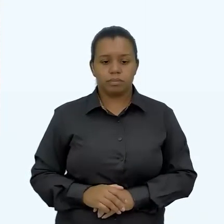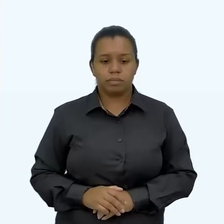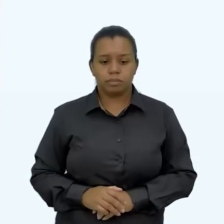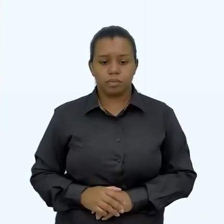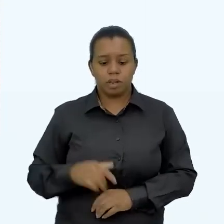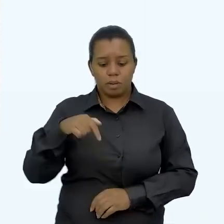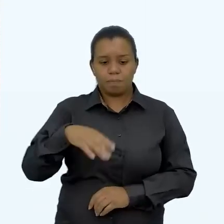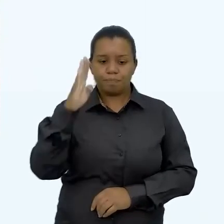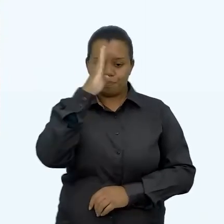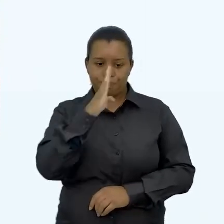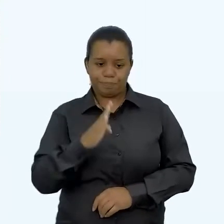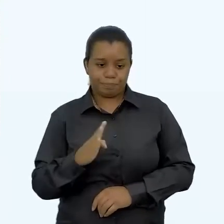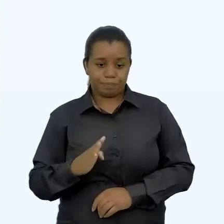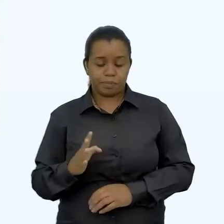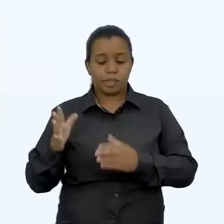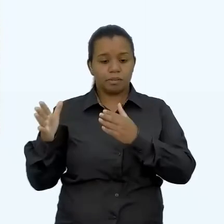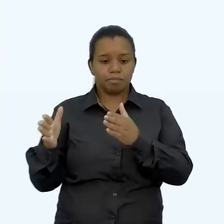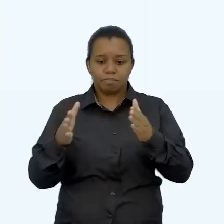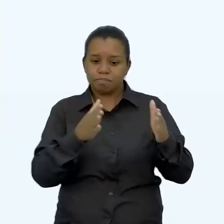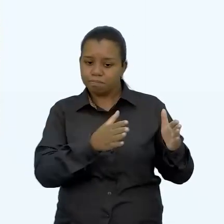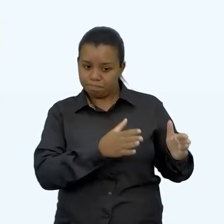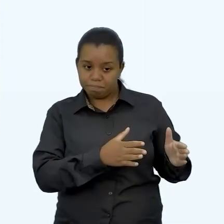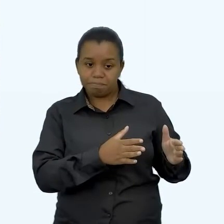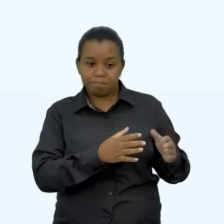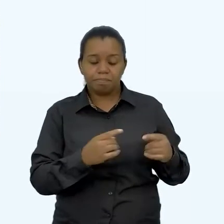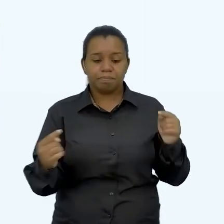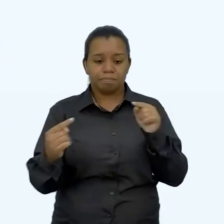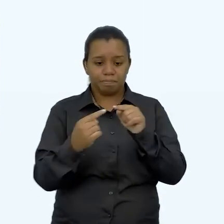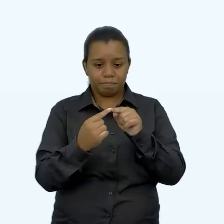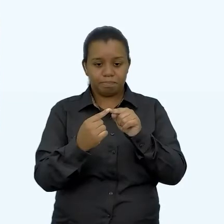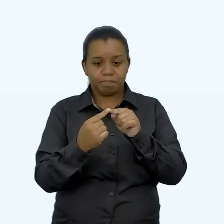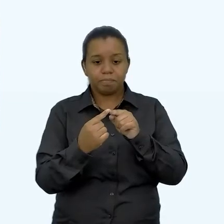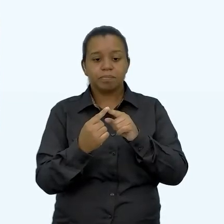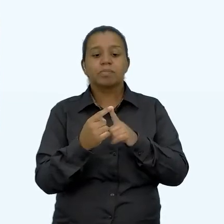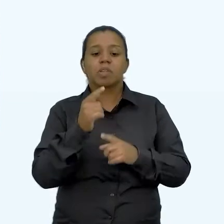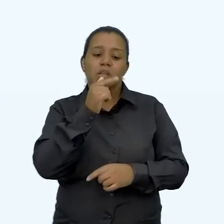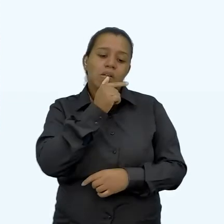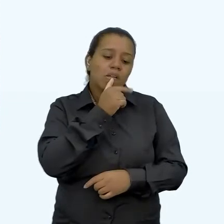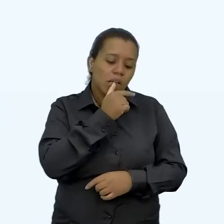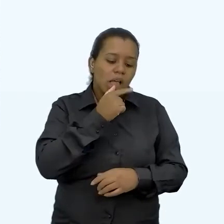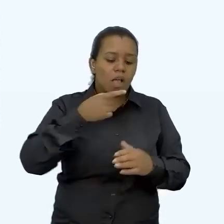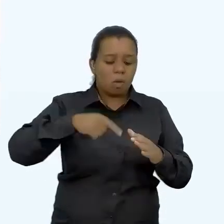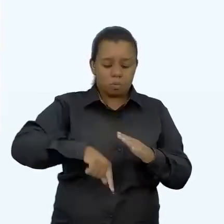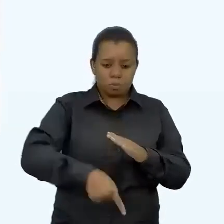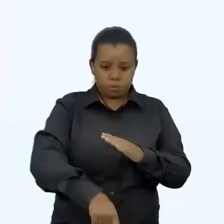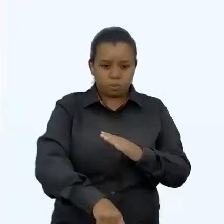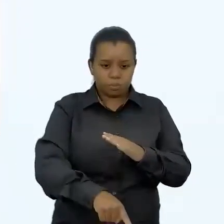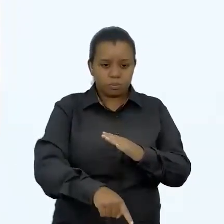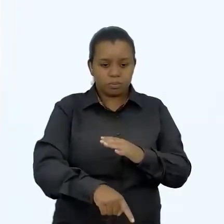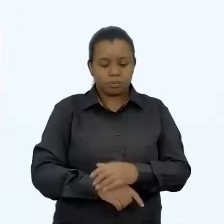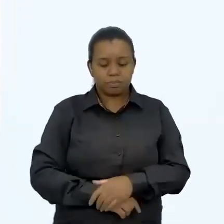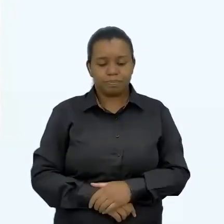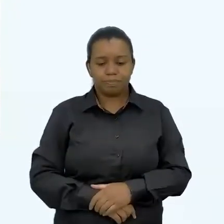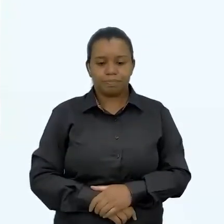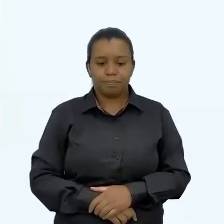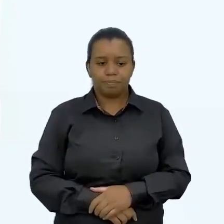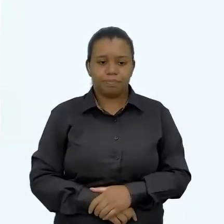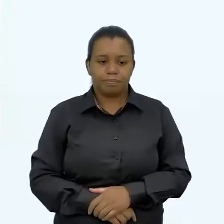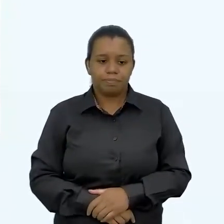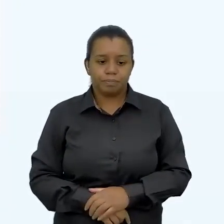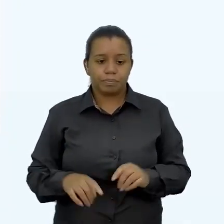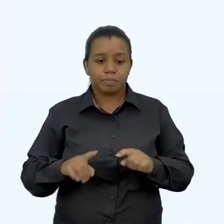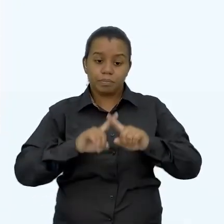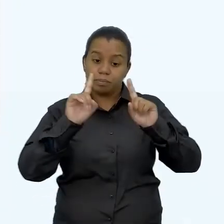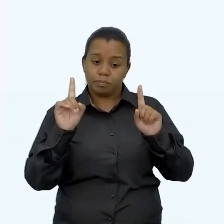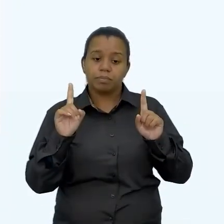No Brasil, estes processos estão muito associados com a presença de água nos solos. A